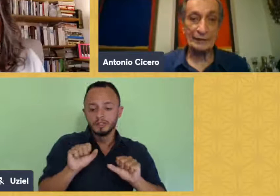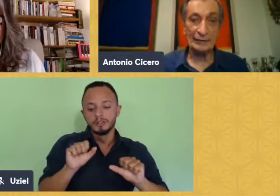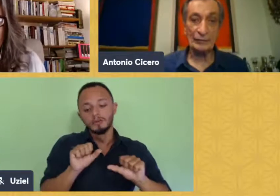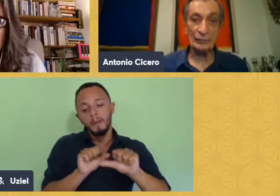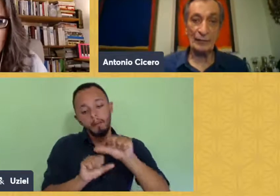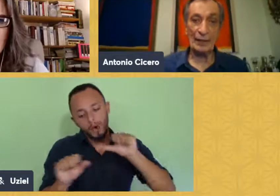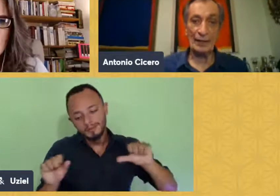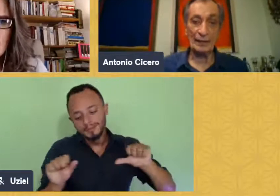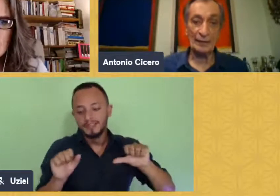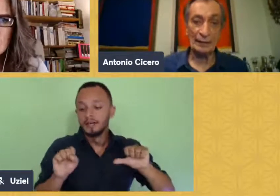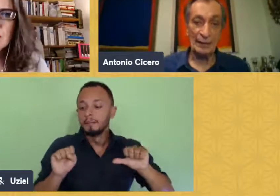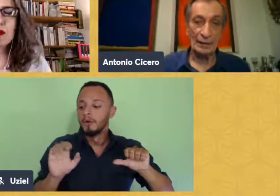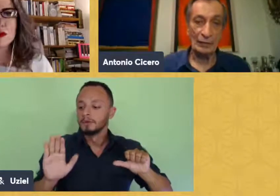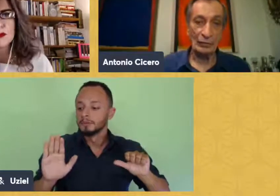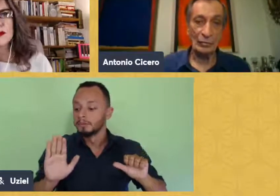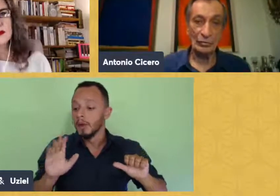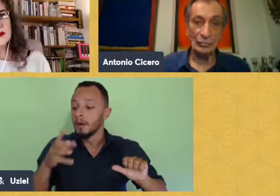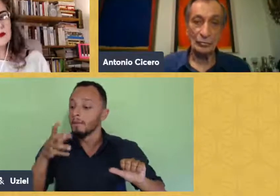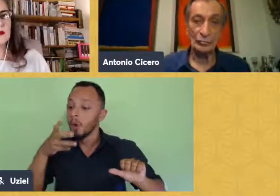pode ter